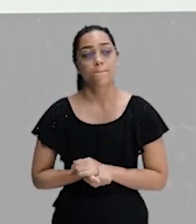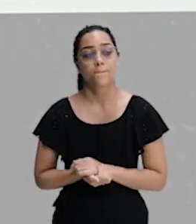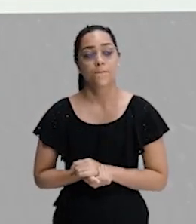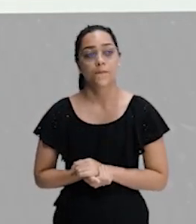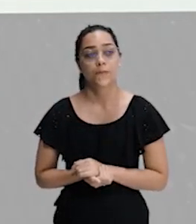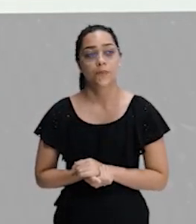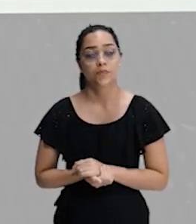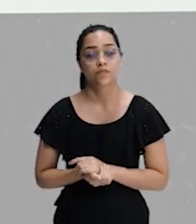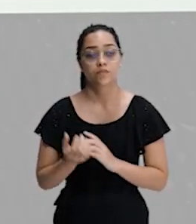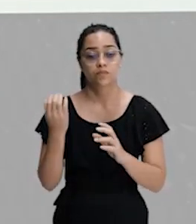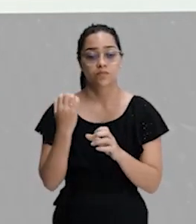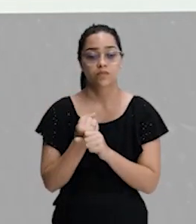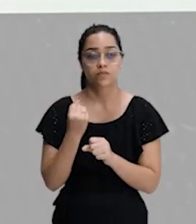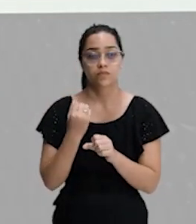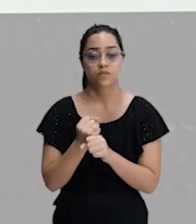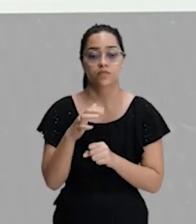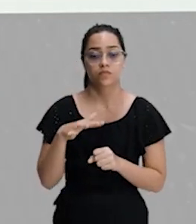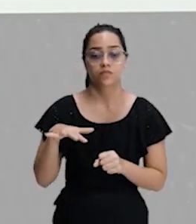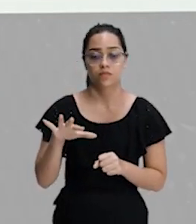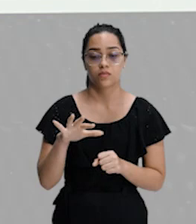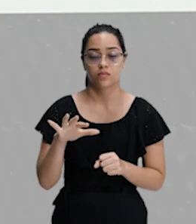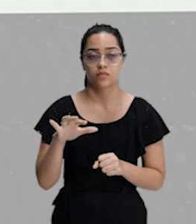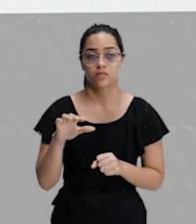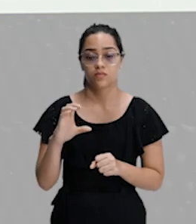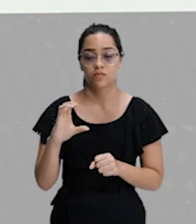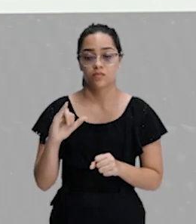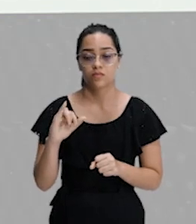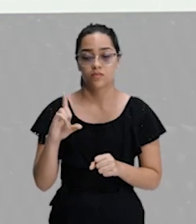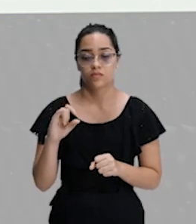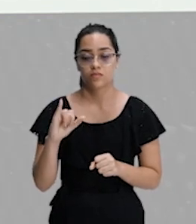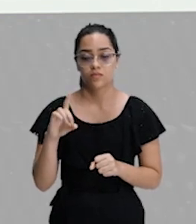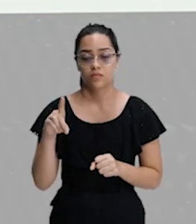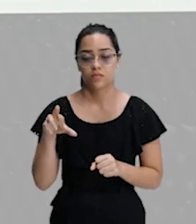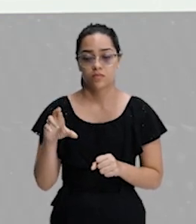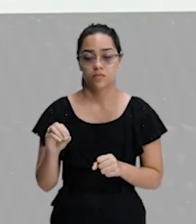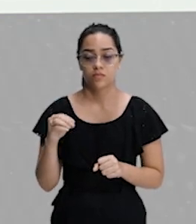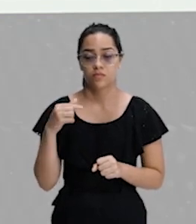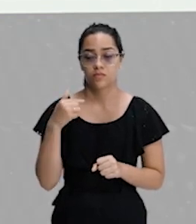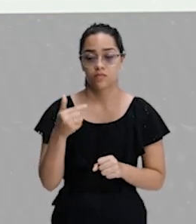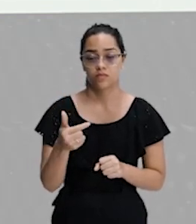fórmula para calcular a área de um cilindro, a fórmula é